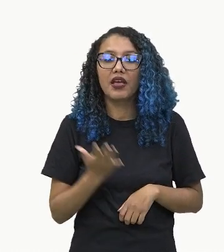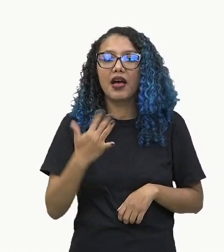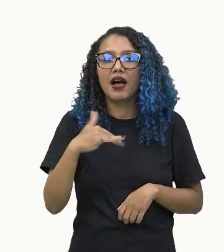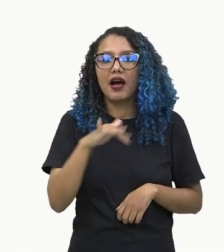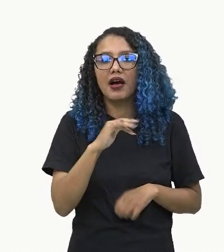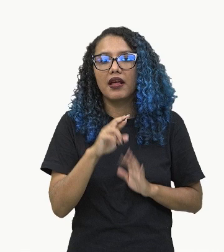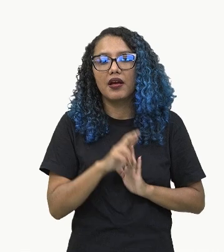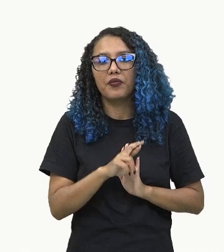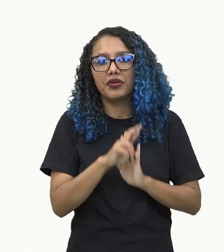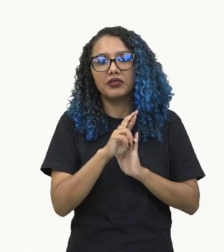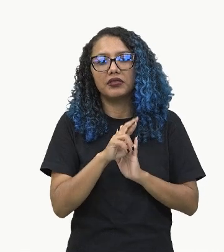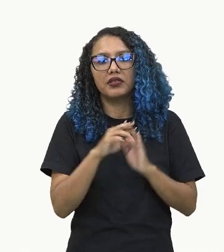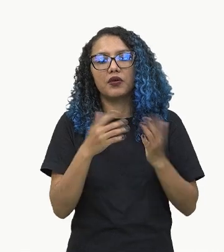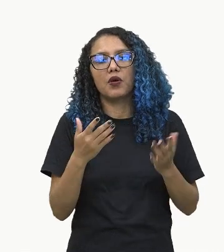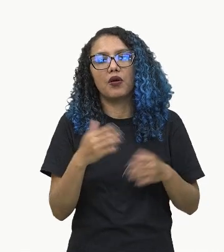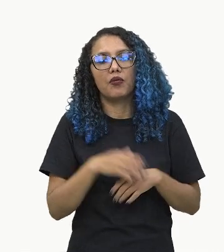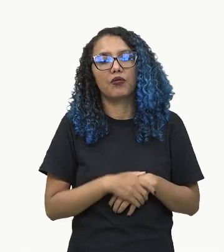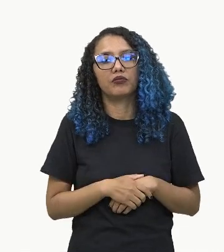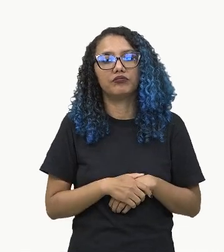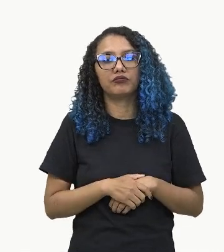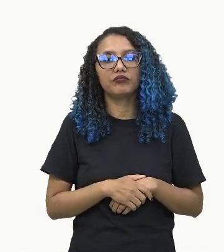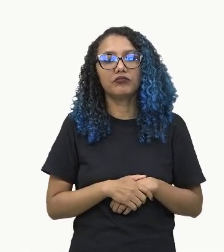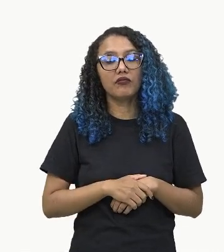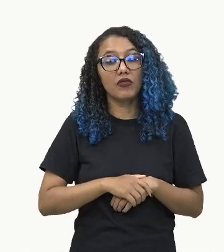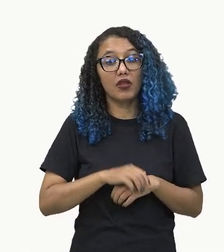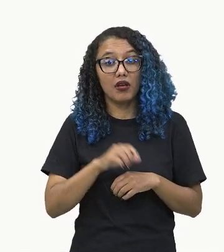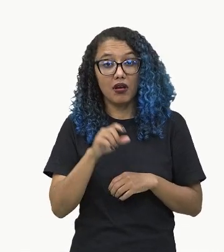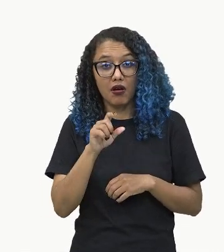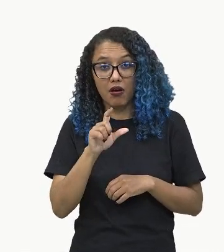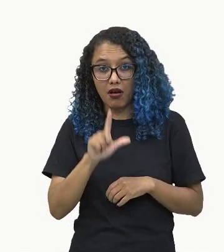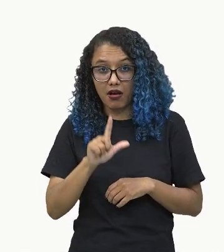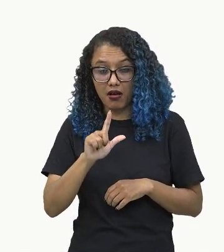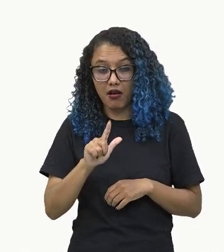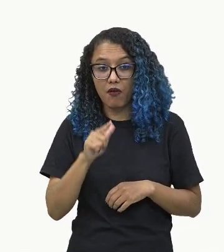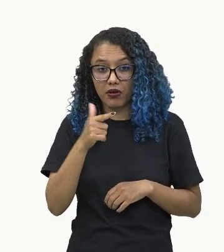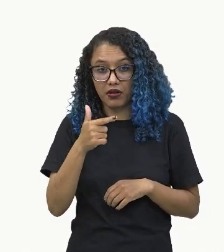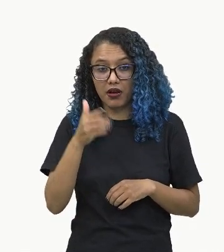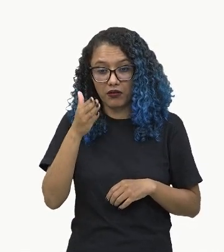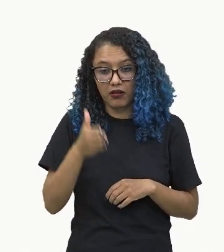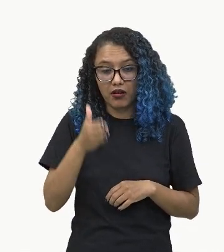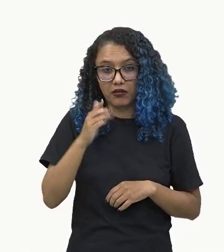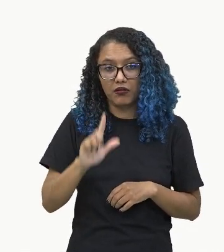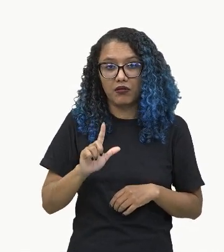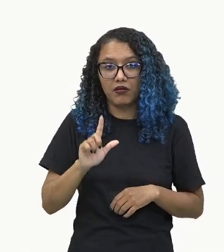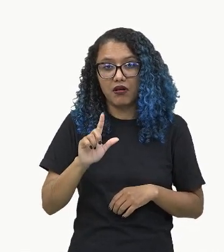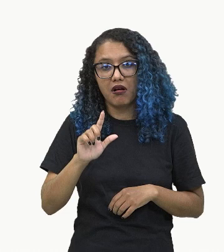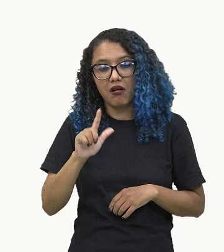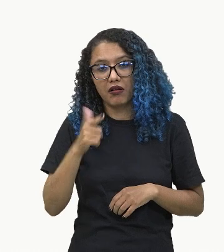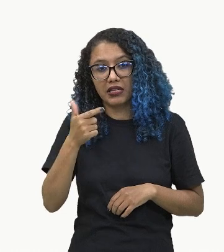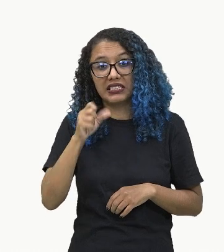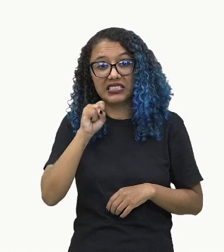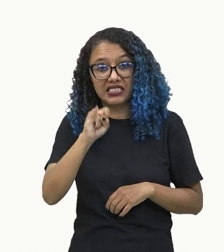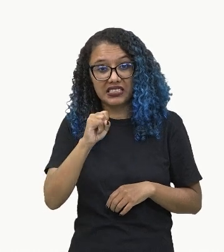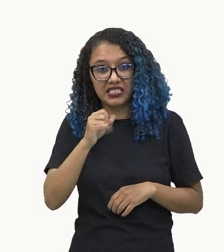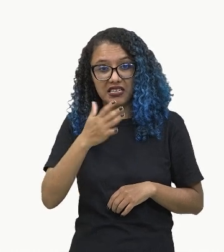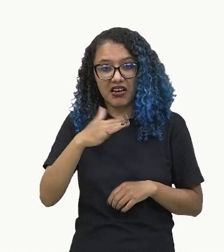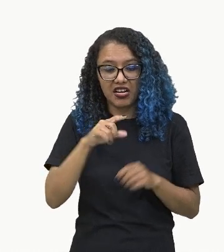representada pelo lado ao quadrado. Se o lado é x, então essa área é x ao